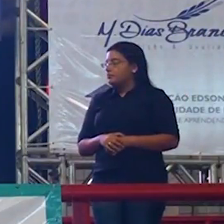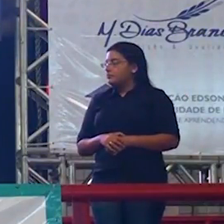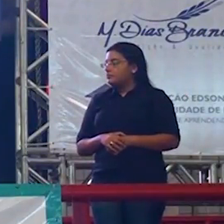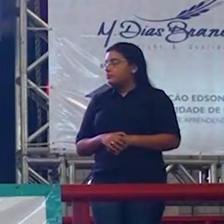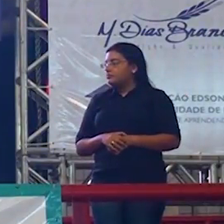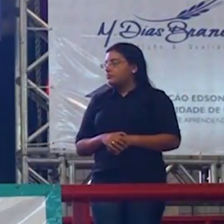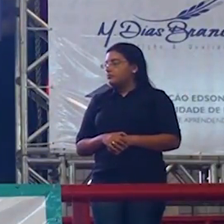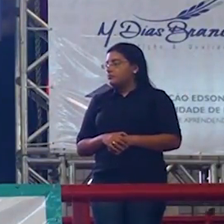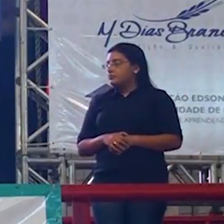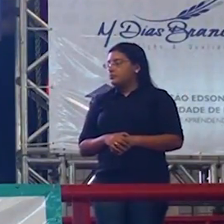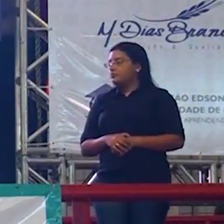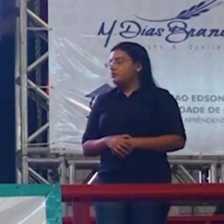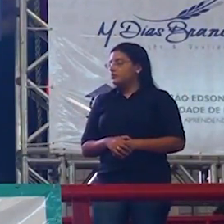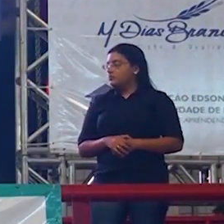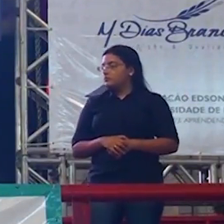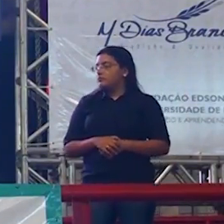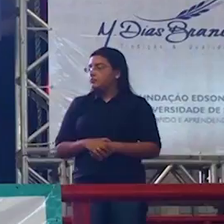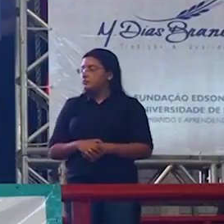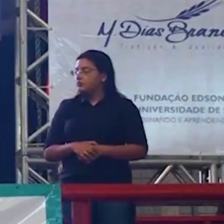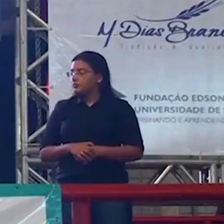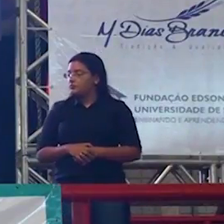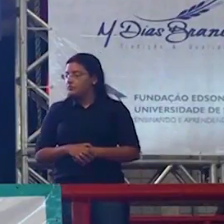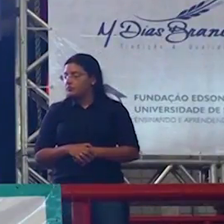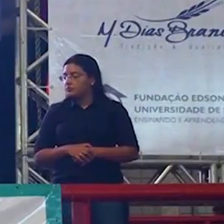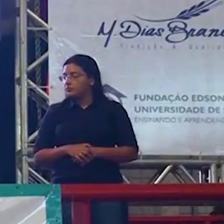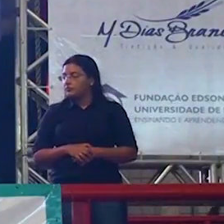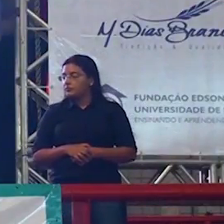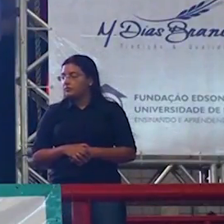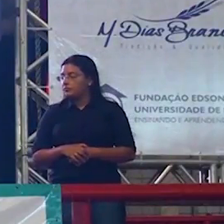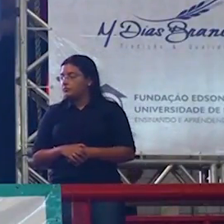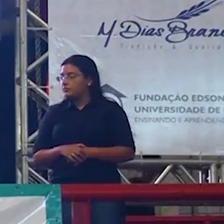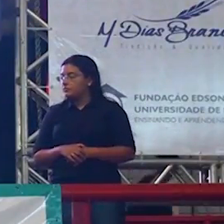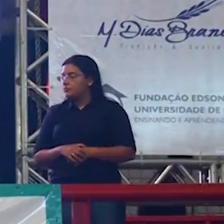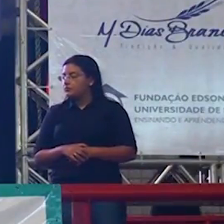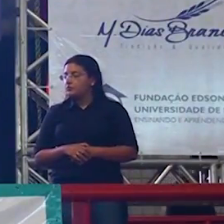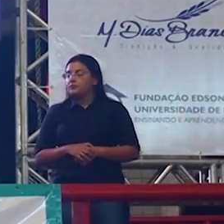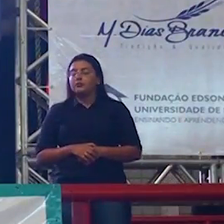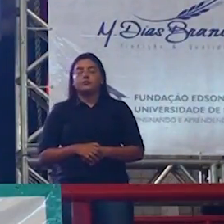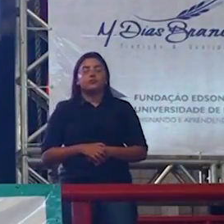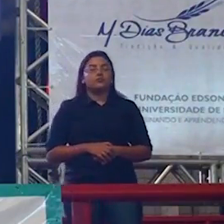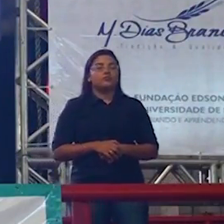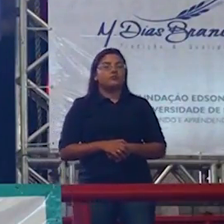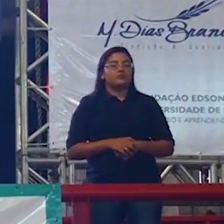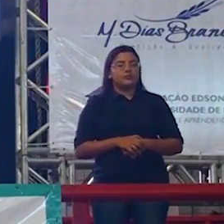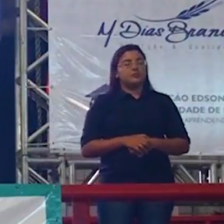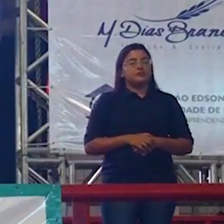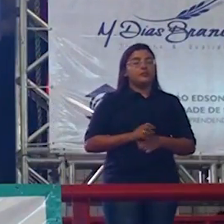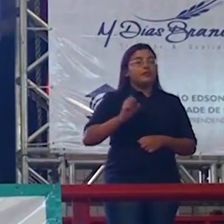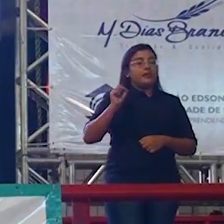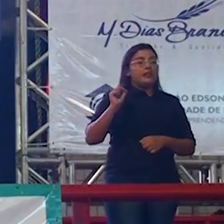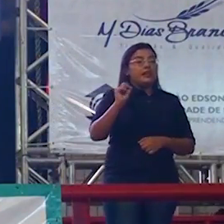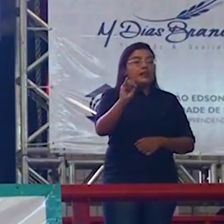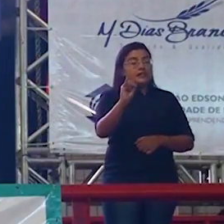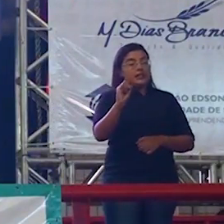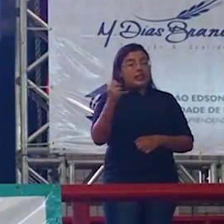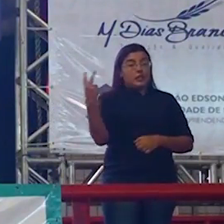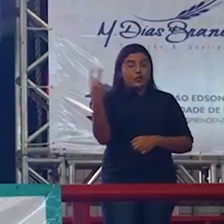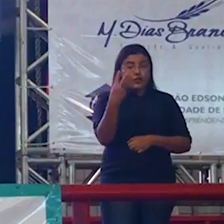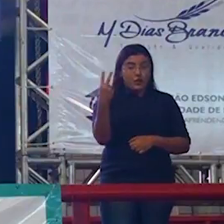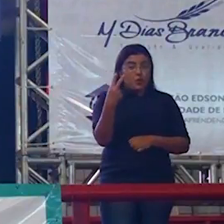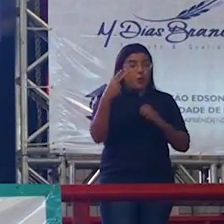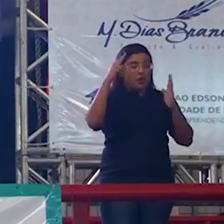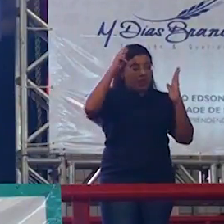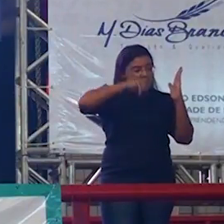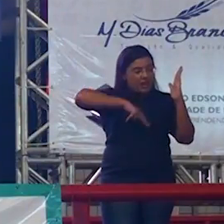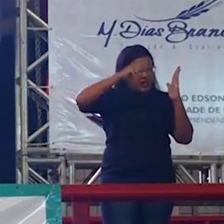vez, porque aí você já sabe o que é que realmente é importante. E aí, se você na segunda leitura